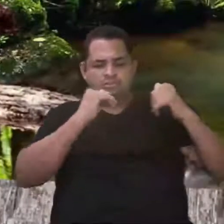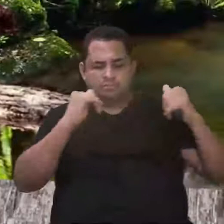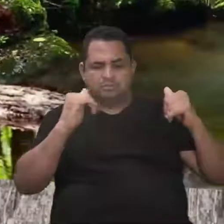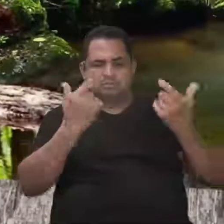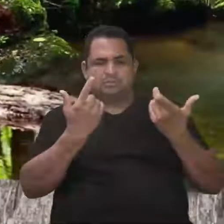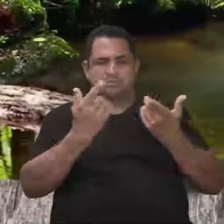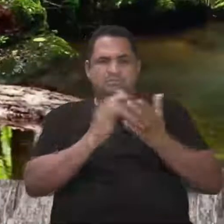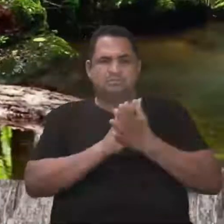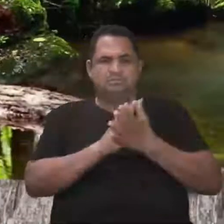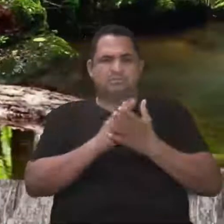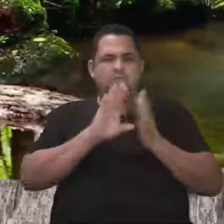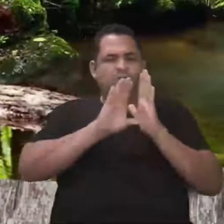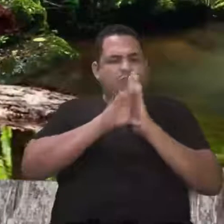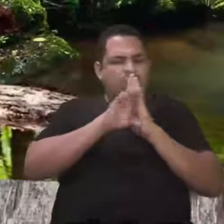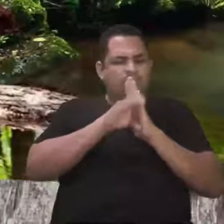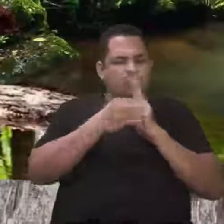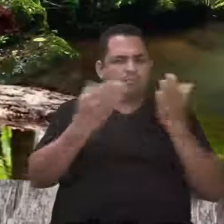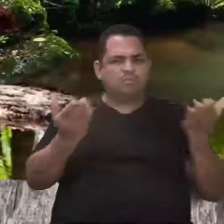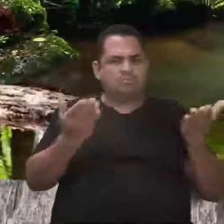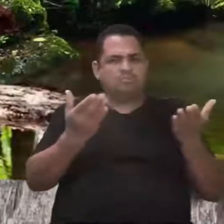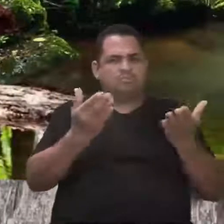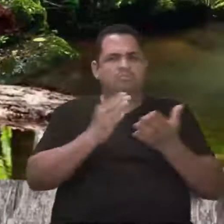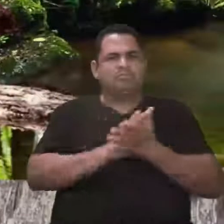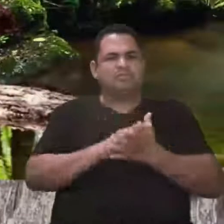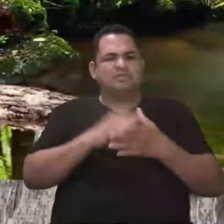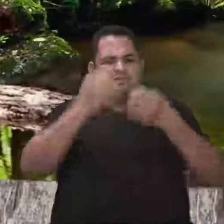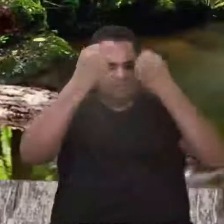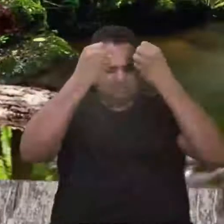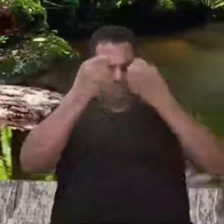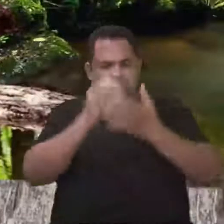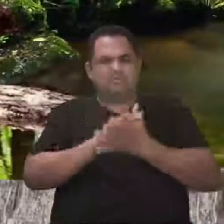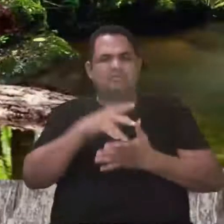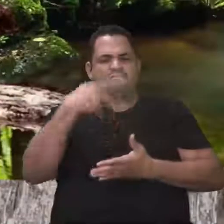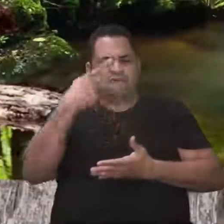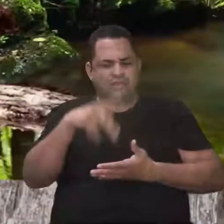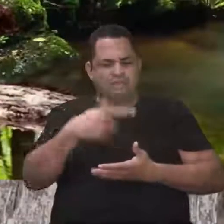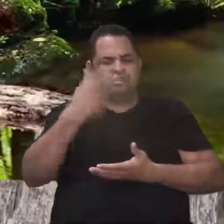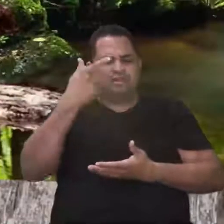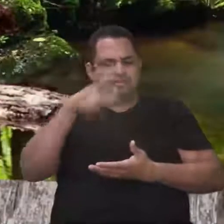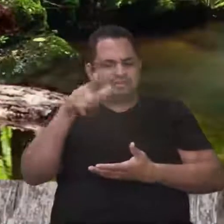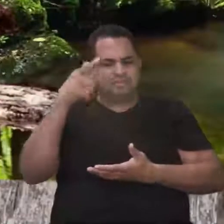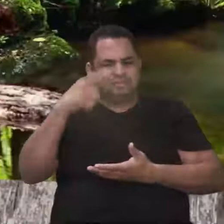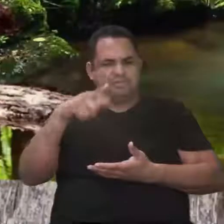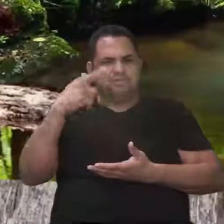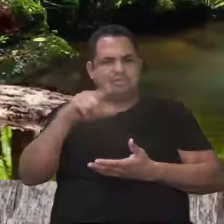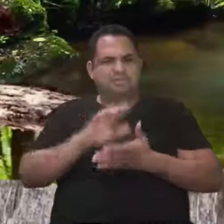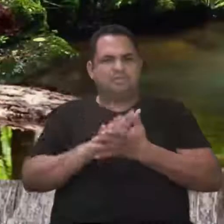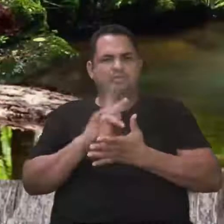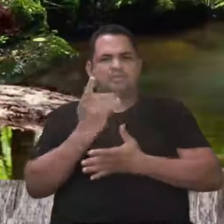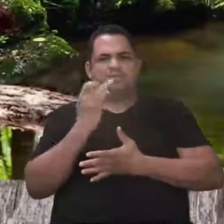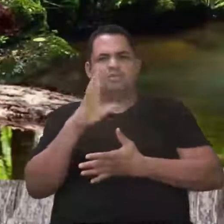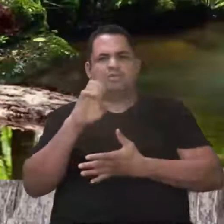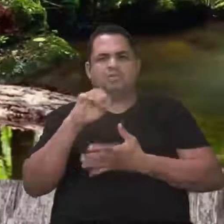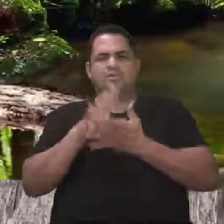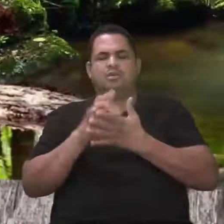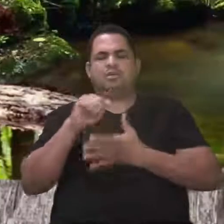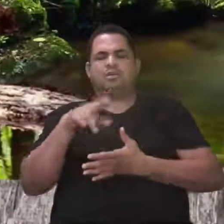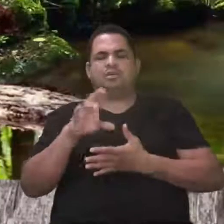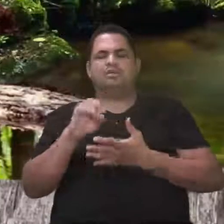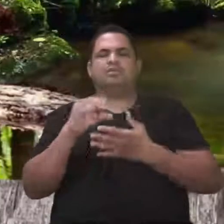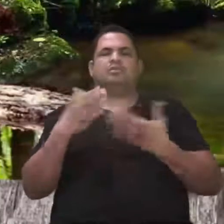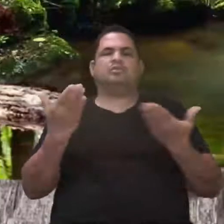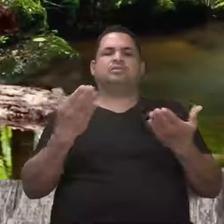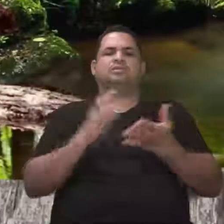para a gente conceituar, eu vou ficar batendo na tecla. Você vai me ouvir falar toda hora disso, homólogo, análogo,